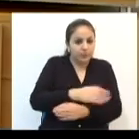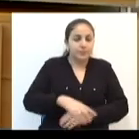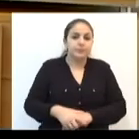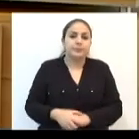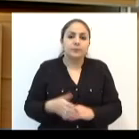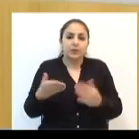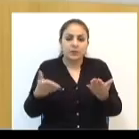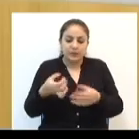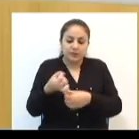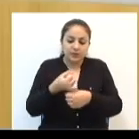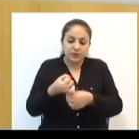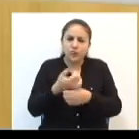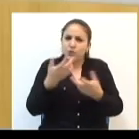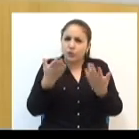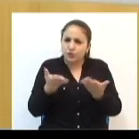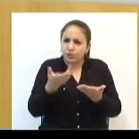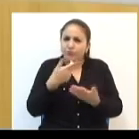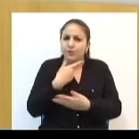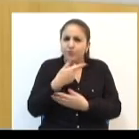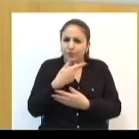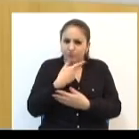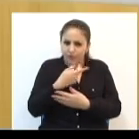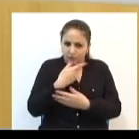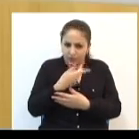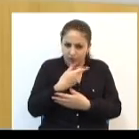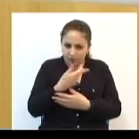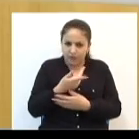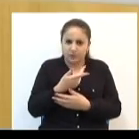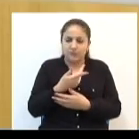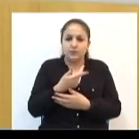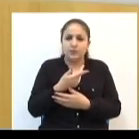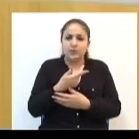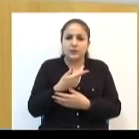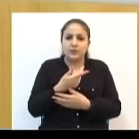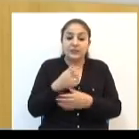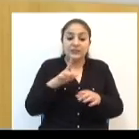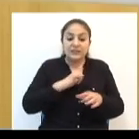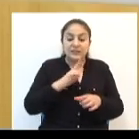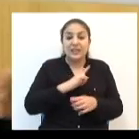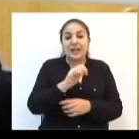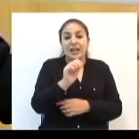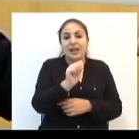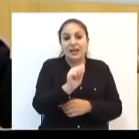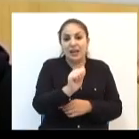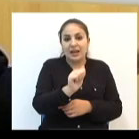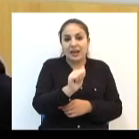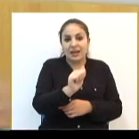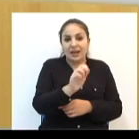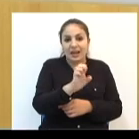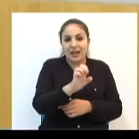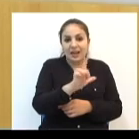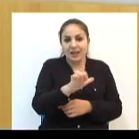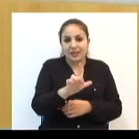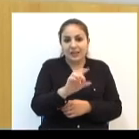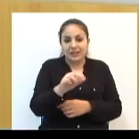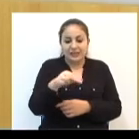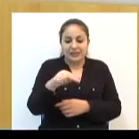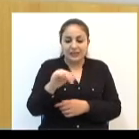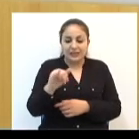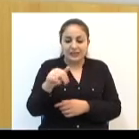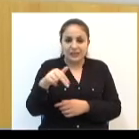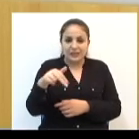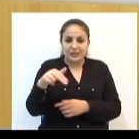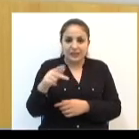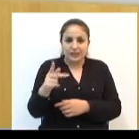gente está passando esse ano, como foi anunciado, que estava vindo por um período chamado de El Niño, que é um aquecimento lá das águas do Pacífico e